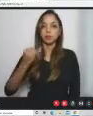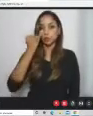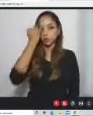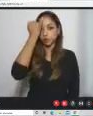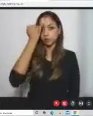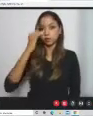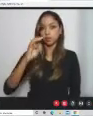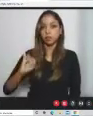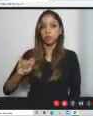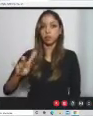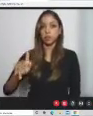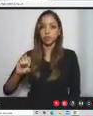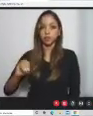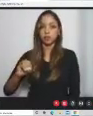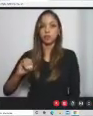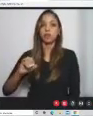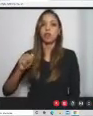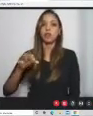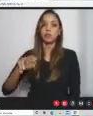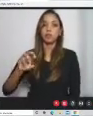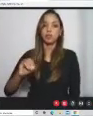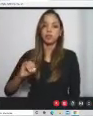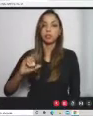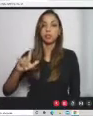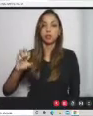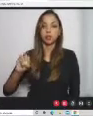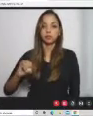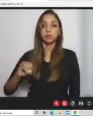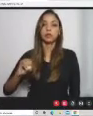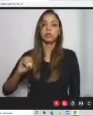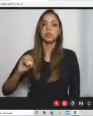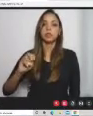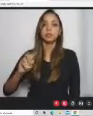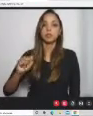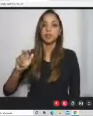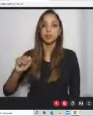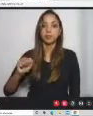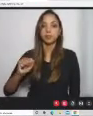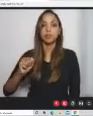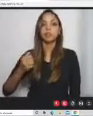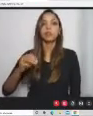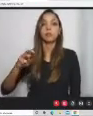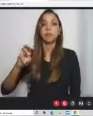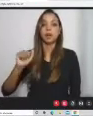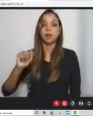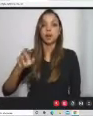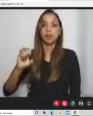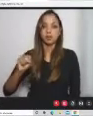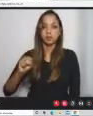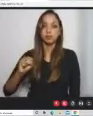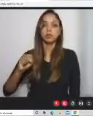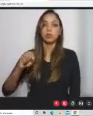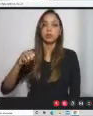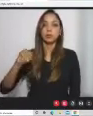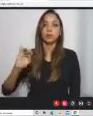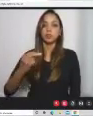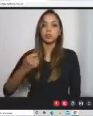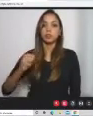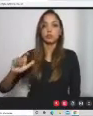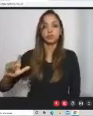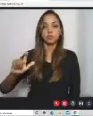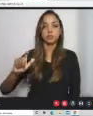de Brito Siqueira, José Afrânio, Leonardo Lima, Lindovaildo Soares, Marcos Antônio Gomes, Michel Borges,